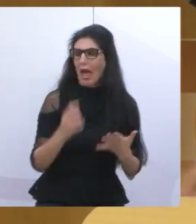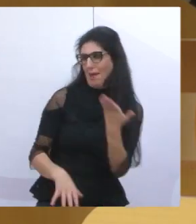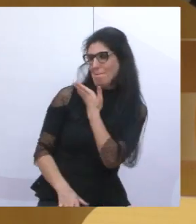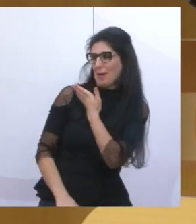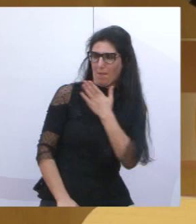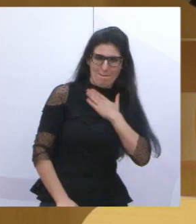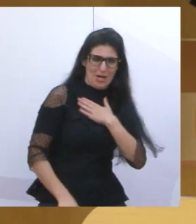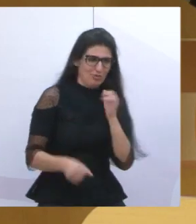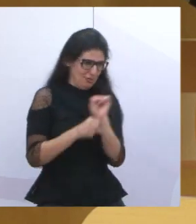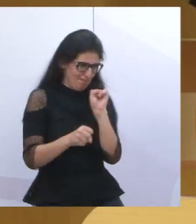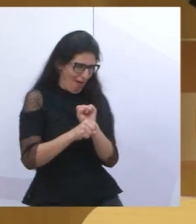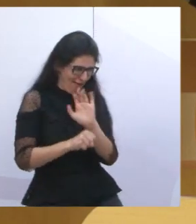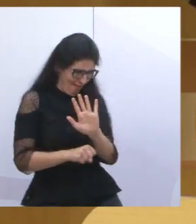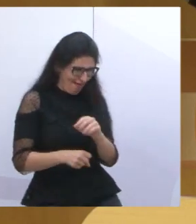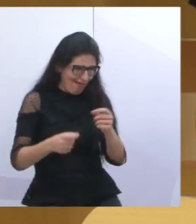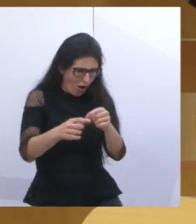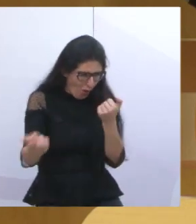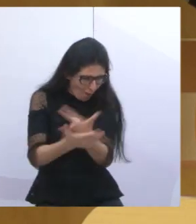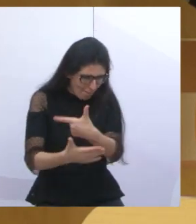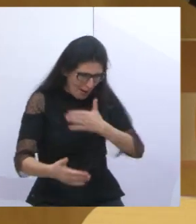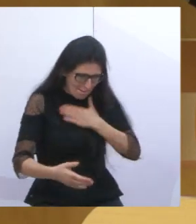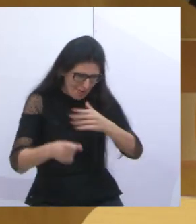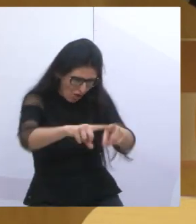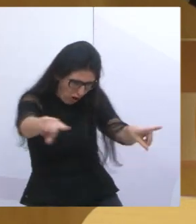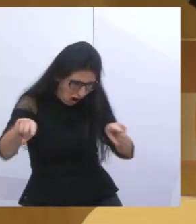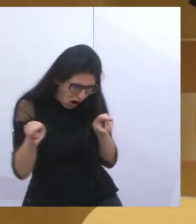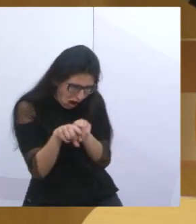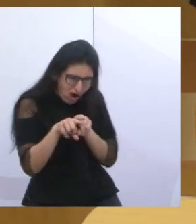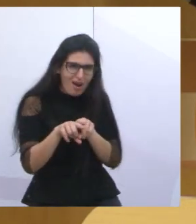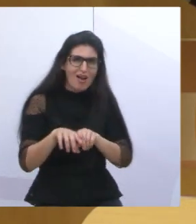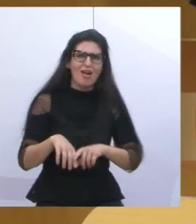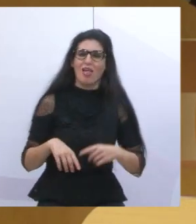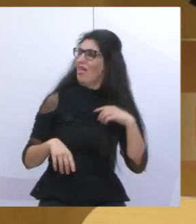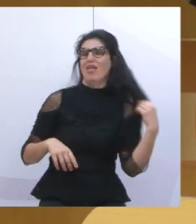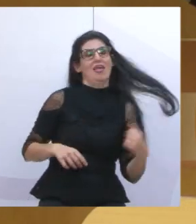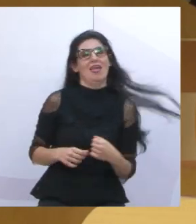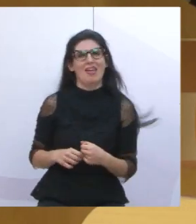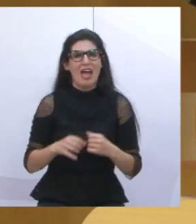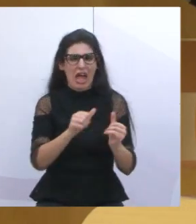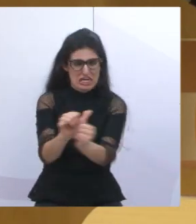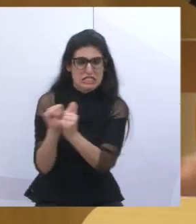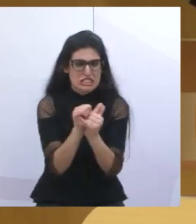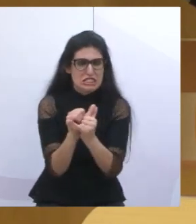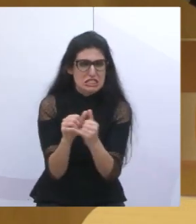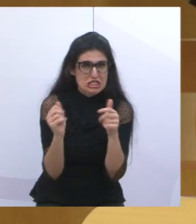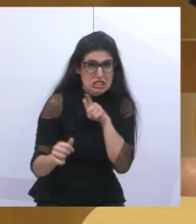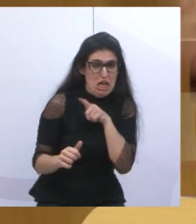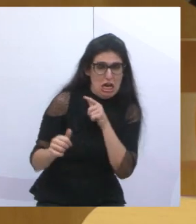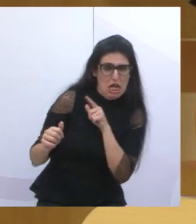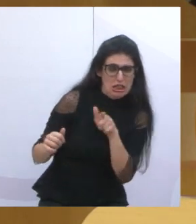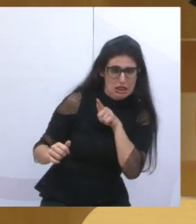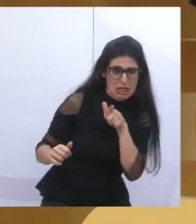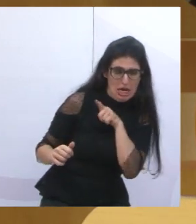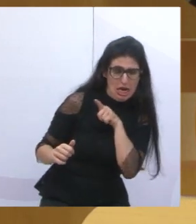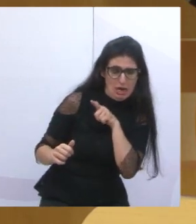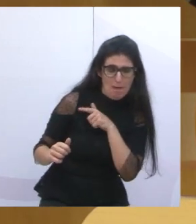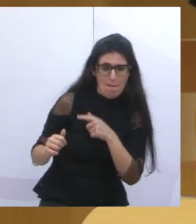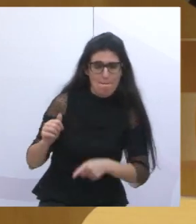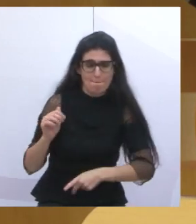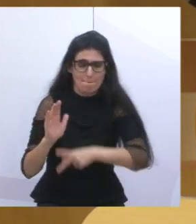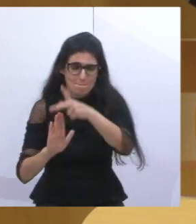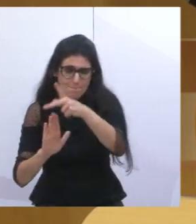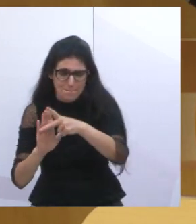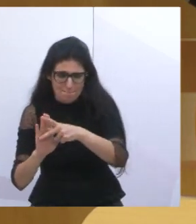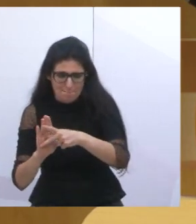para comprar, porque eu duvido que fariam isso aqui para ajudar de fato quem precisa. Porque eu fiz uma emenda aqui e o jurídico reprovou, e